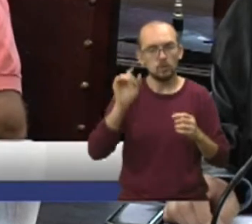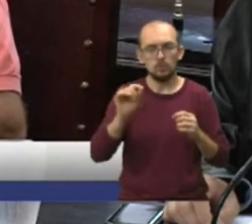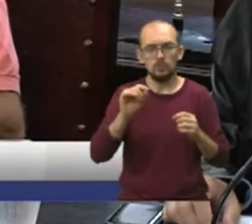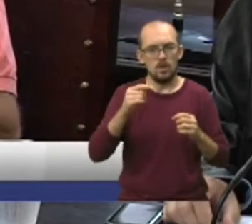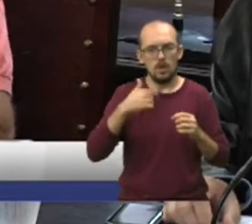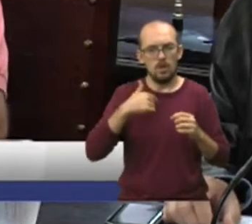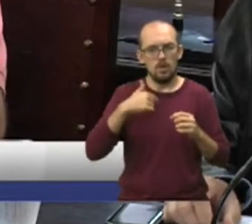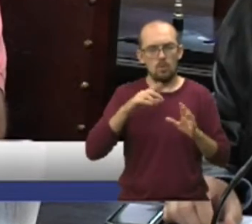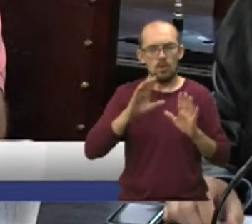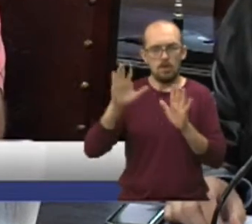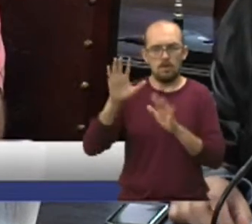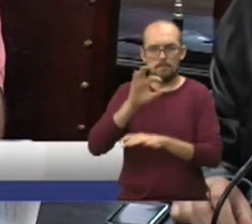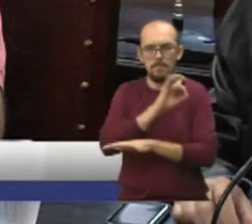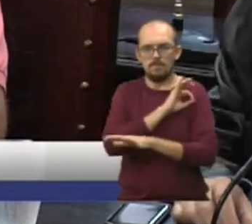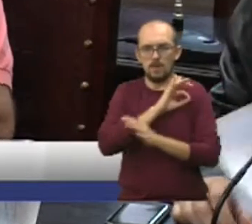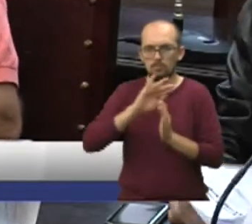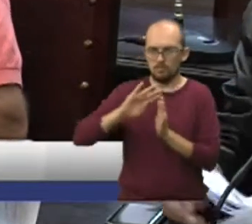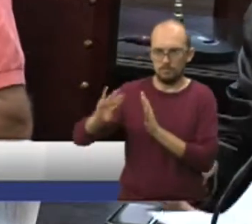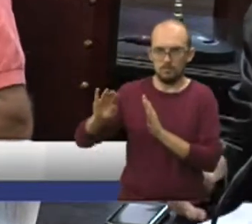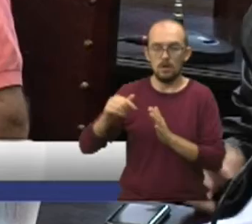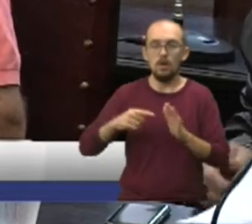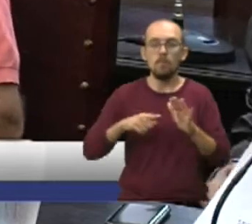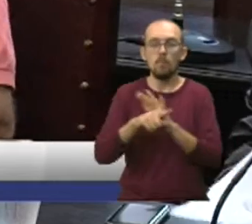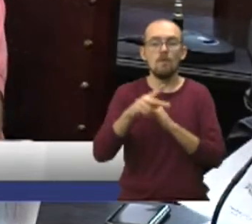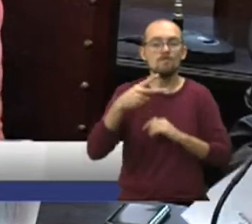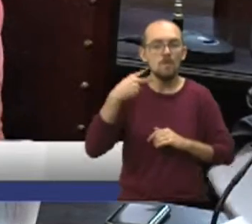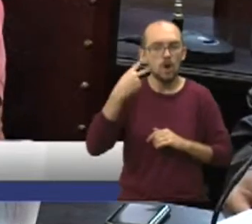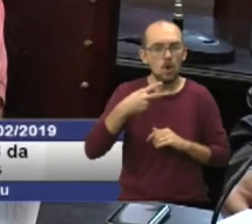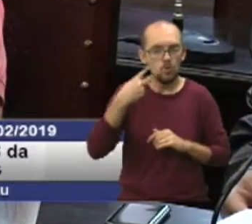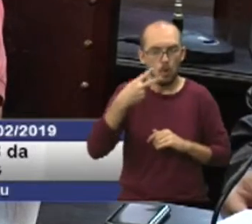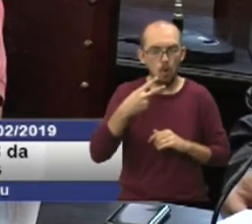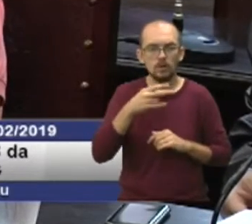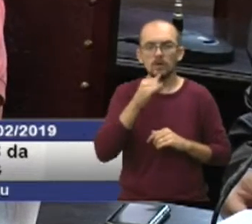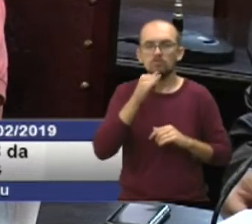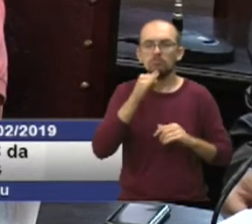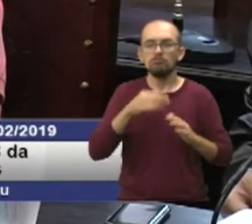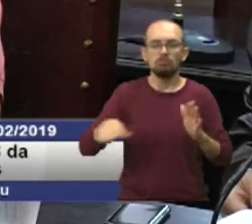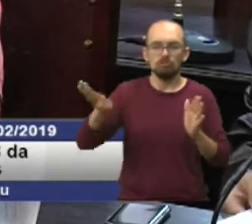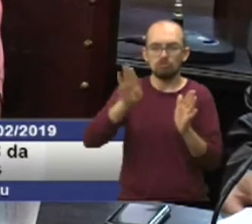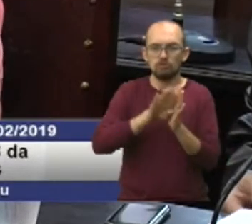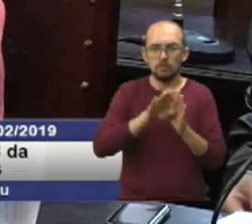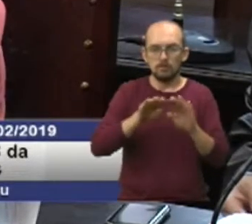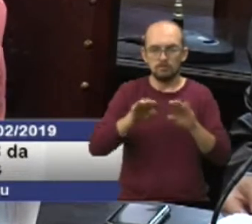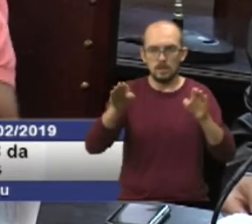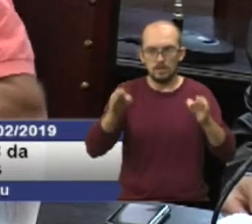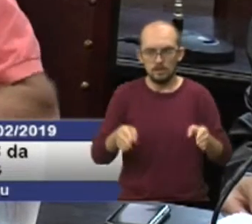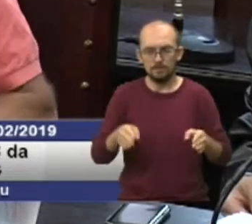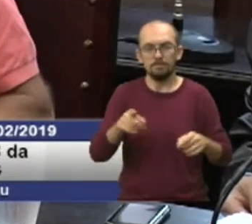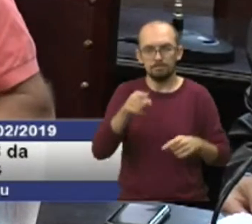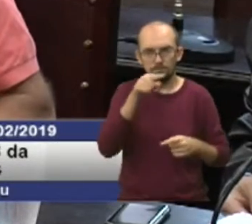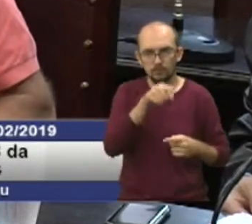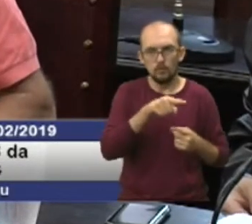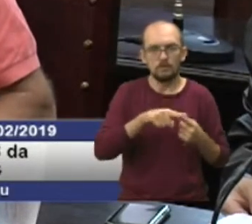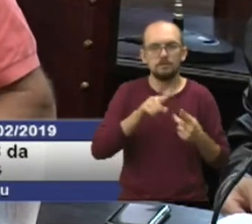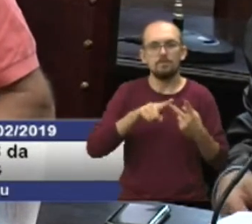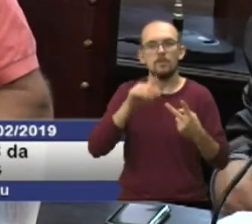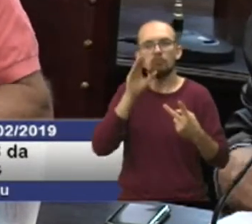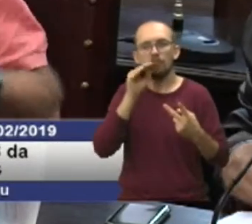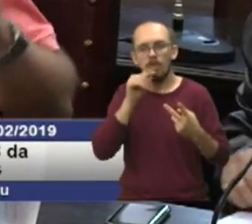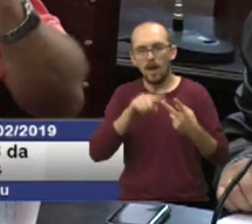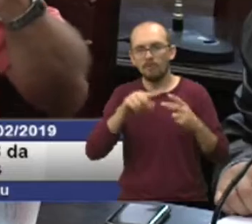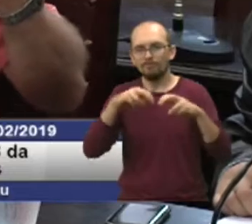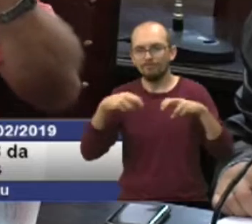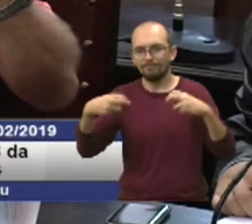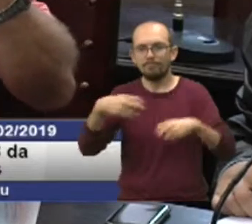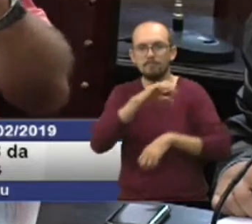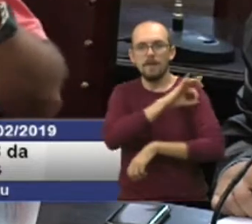como prefeito, mas como vereador. A negociação, quando se chega na mesa, vocês, funcionários e o prefeito, tá? Já